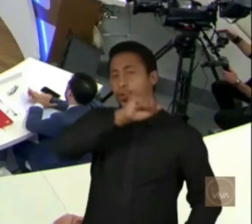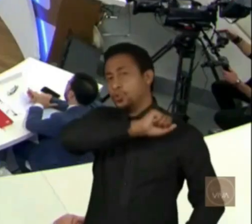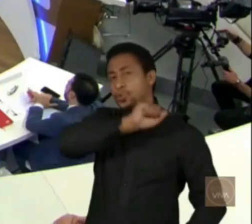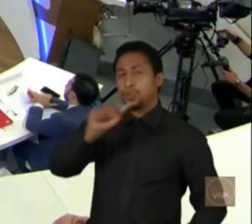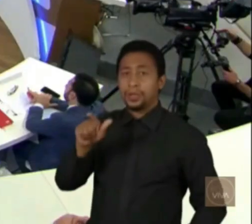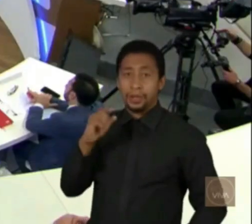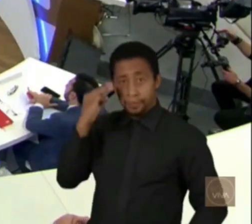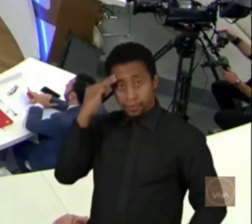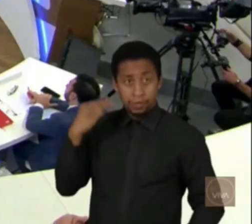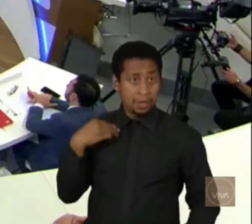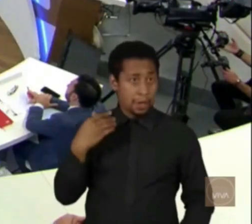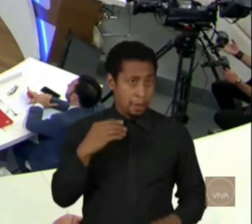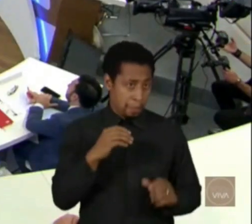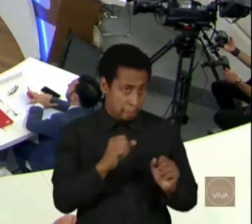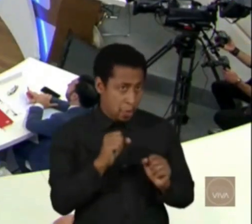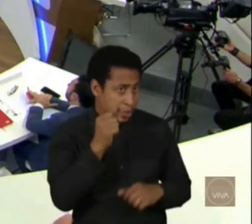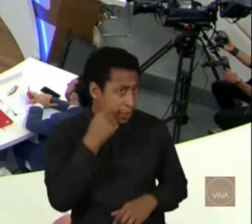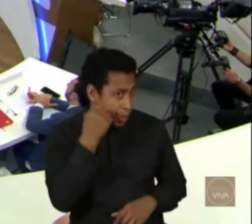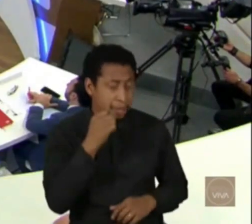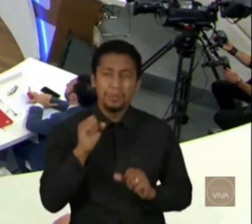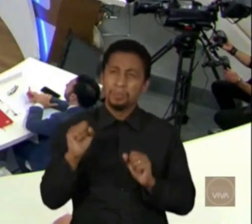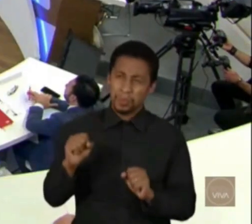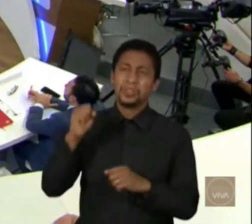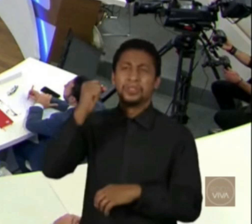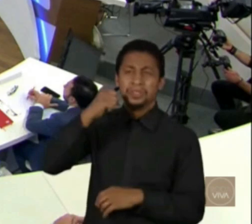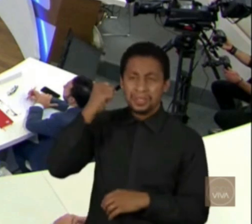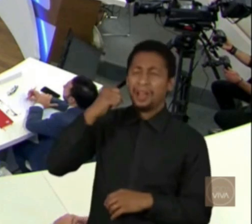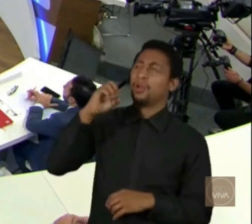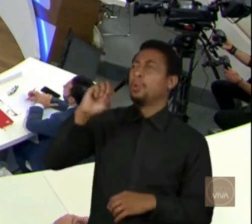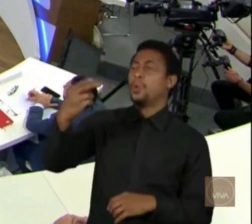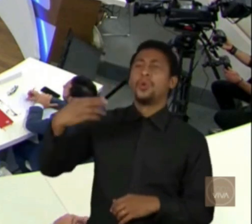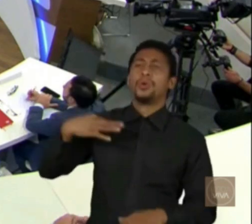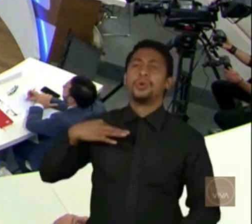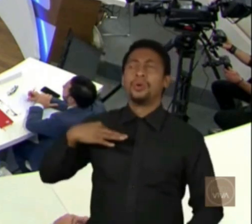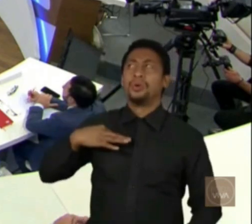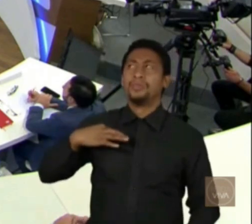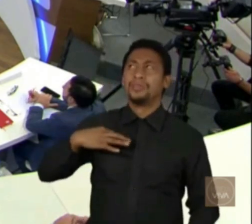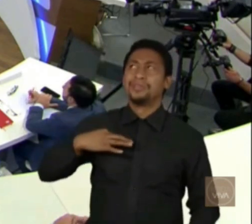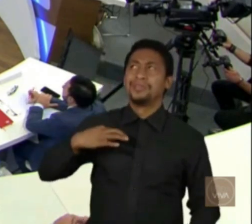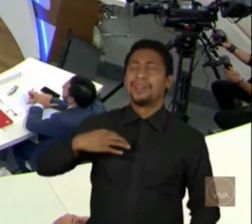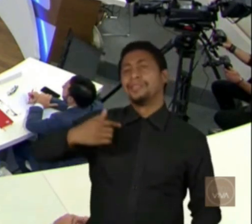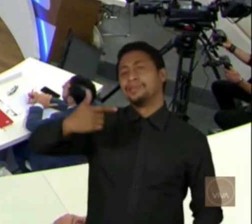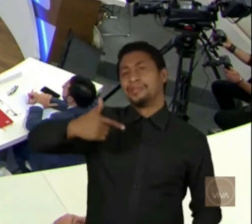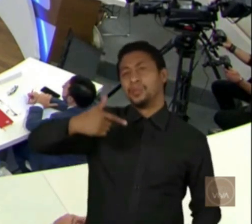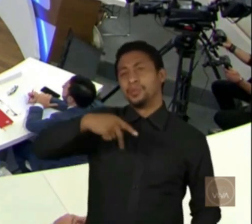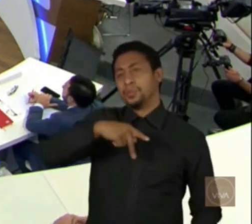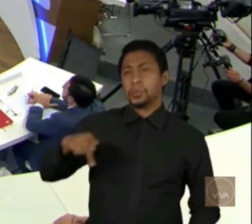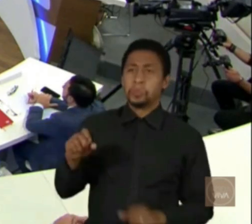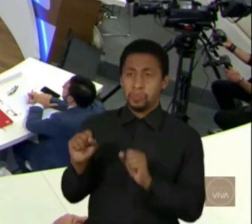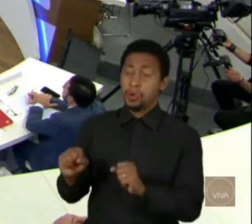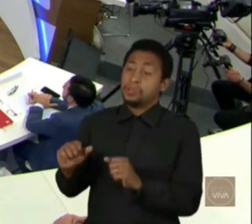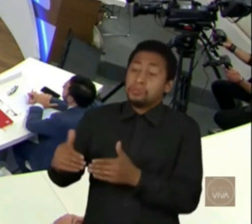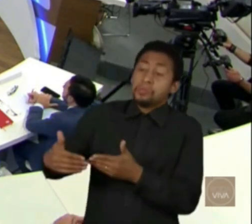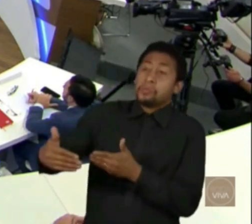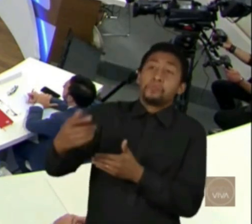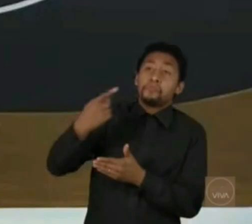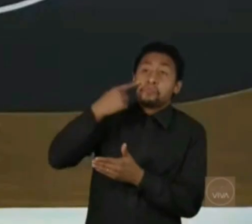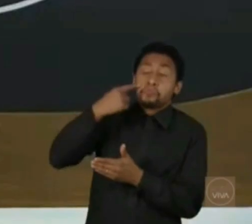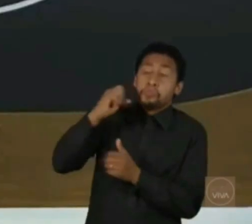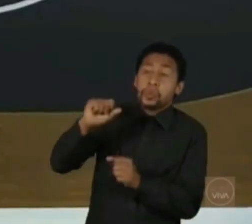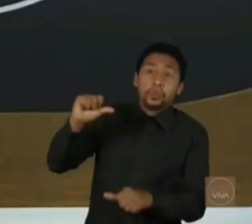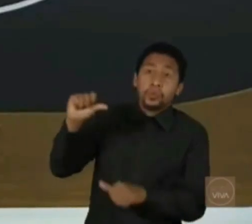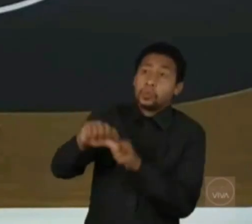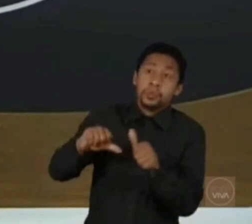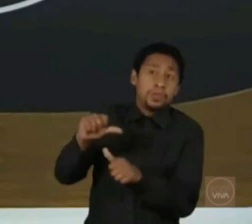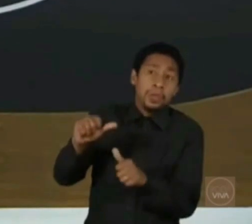opinião? Não, pode ser candidata a vice, pode até lá na frente o eleitor e todo mundo achar que ela é a melhor candidata a presidente da República. Veja, não foi a